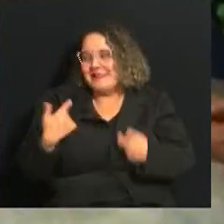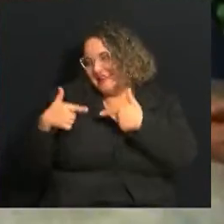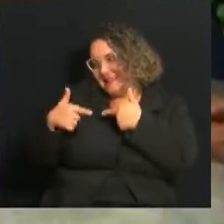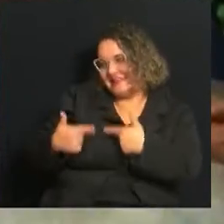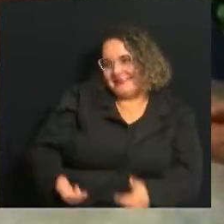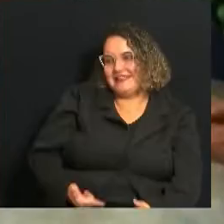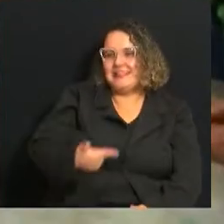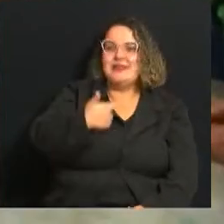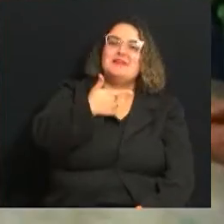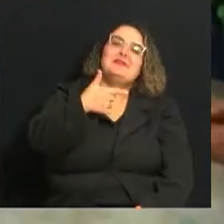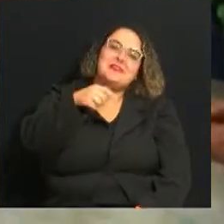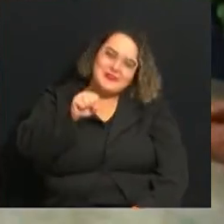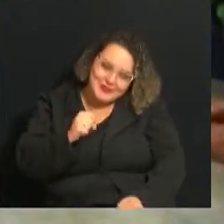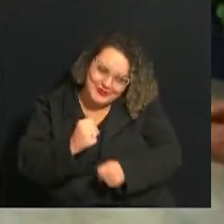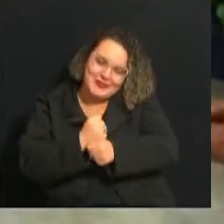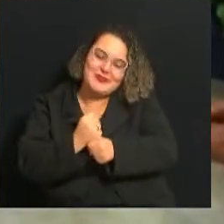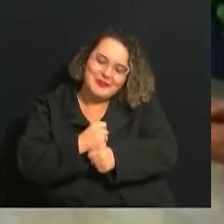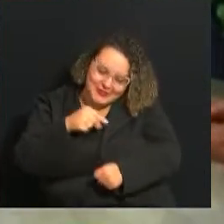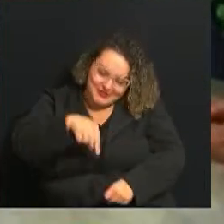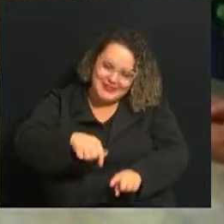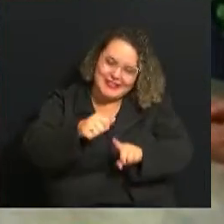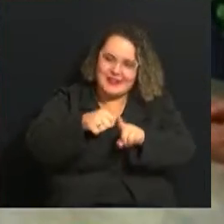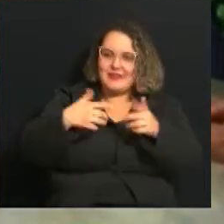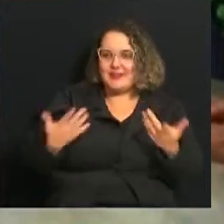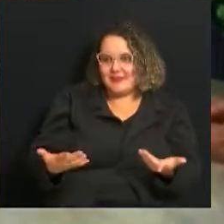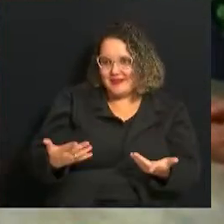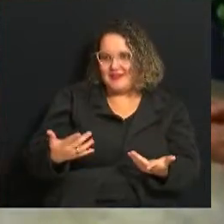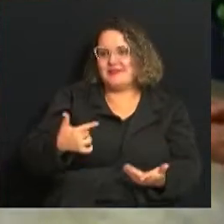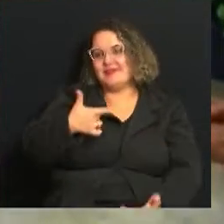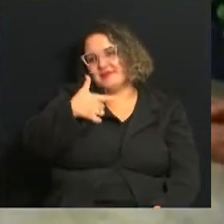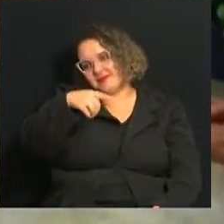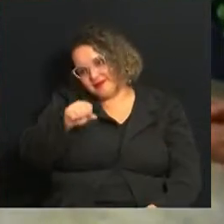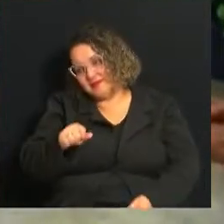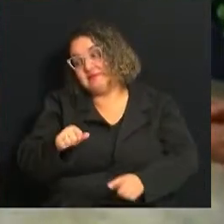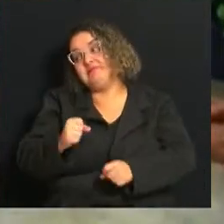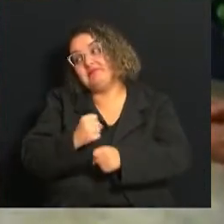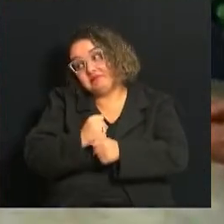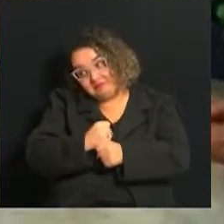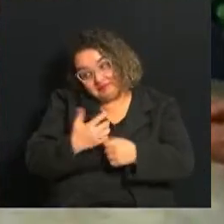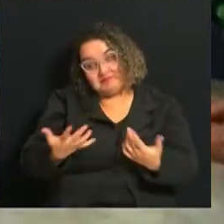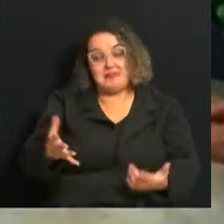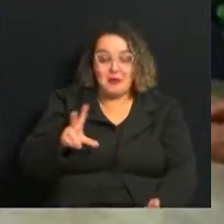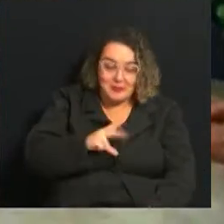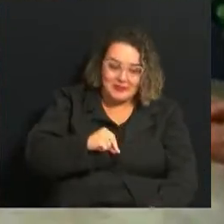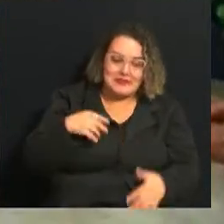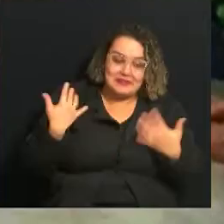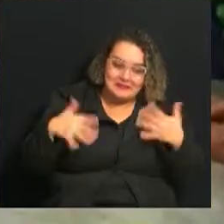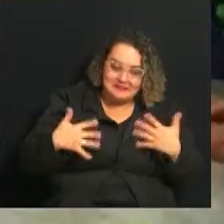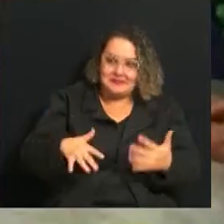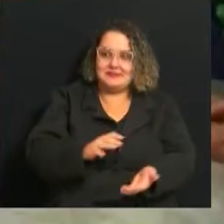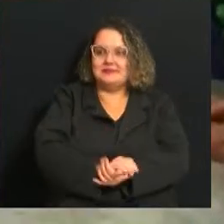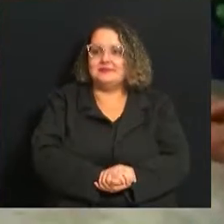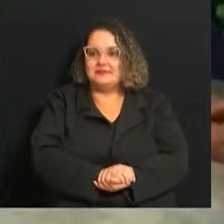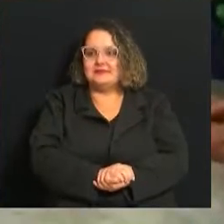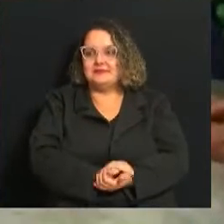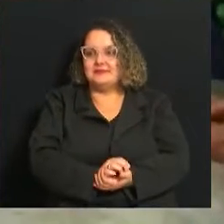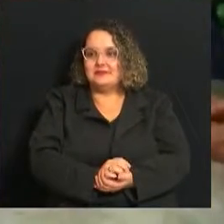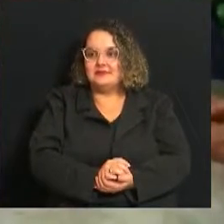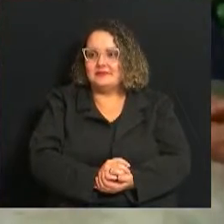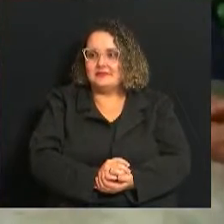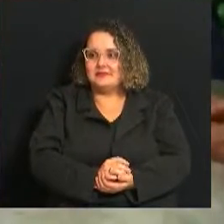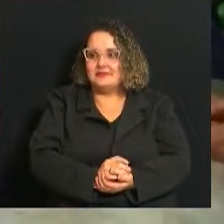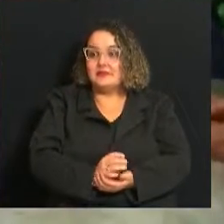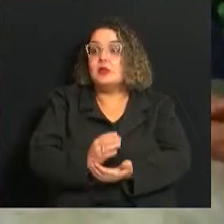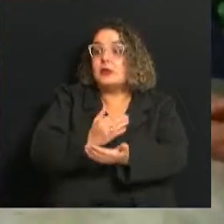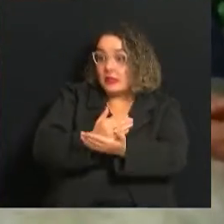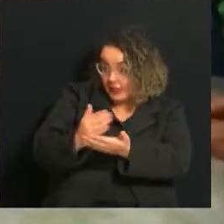28 anos eu completei esse mês. 28 anos, puxa vida, que Exato. beleza, hein? E, na verdade... Então está desde o início da pesquisa